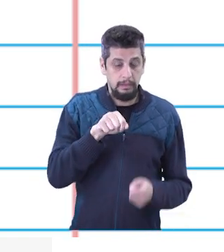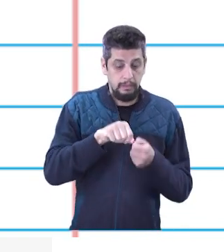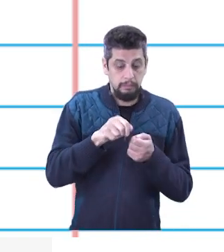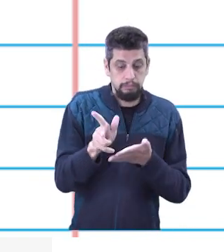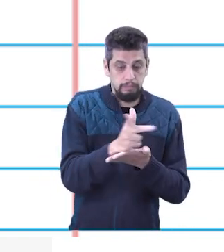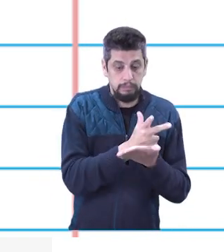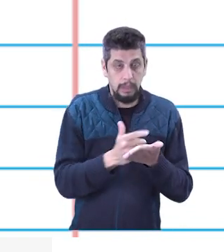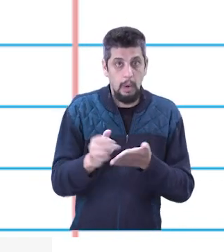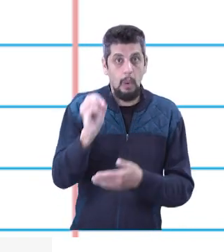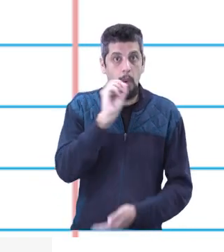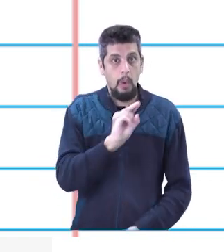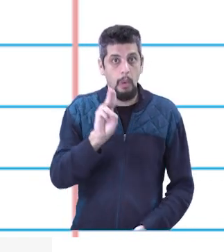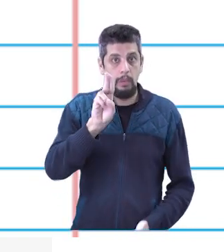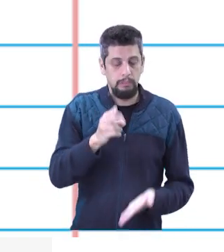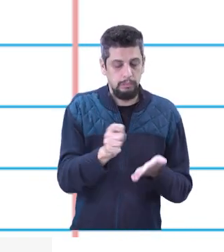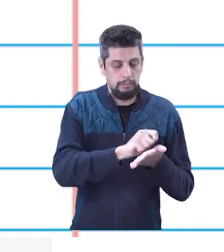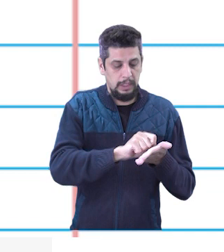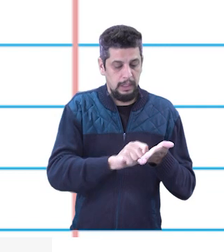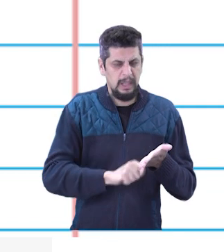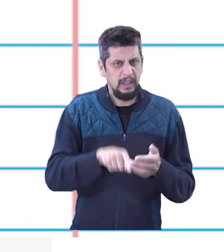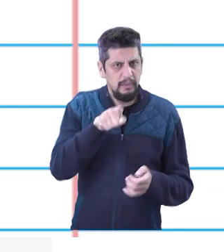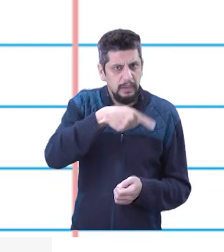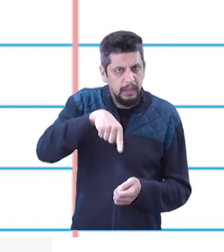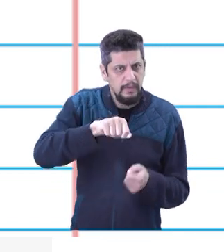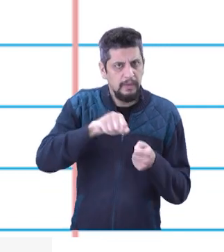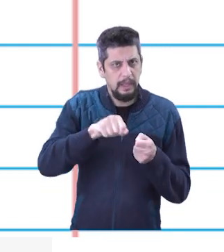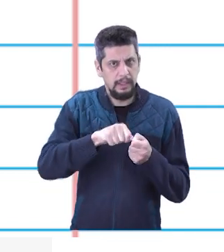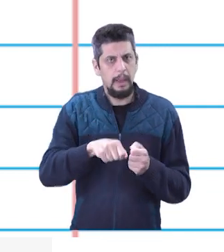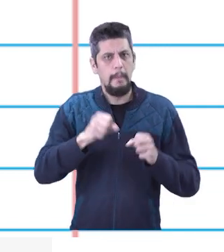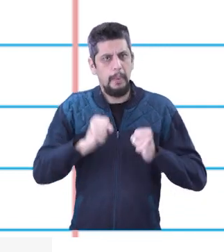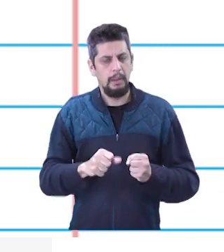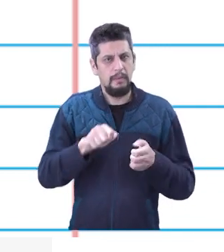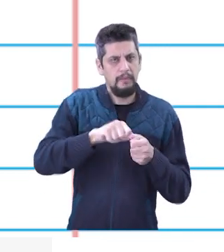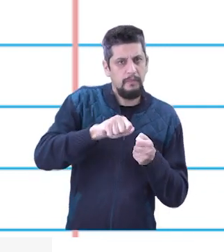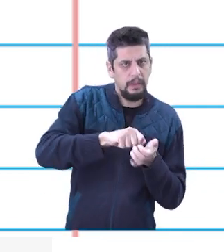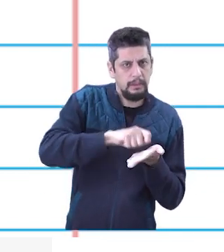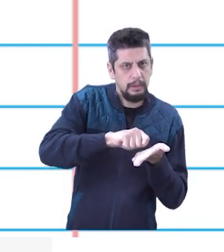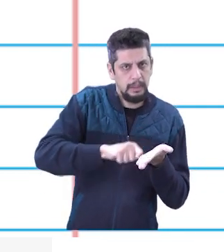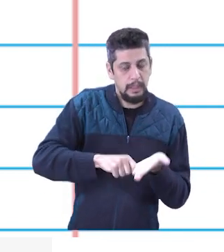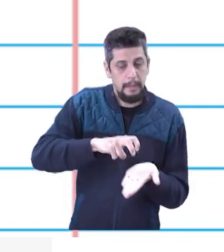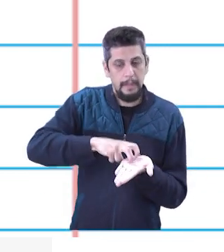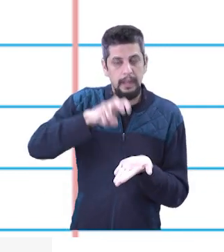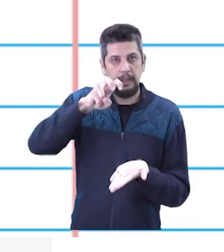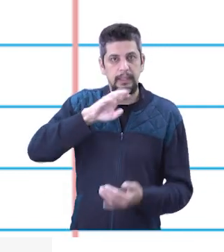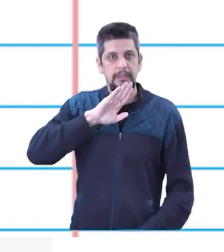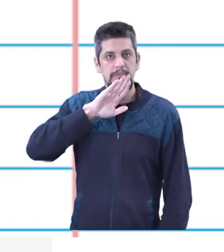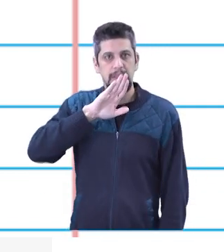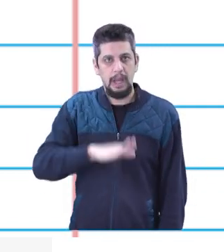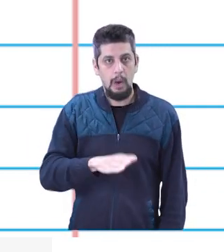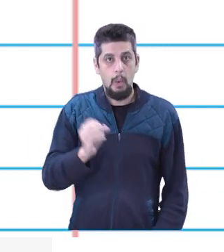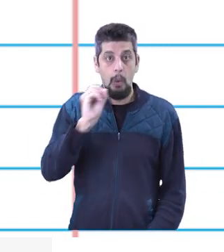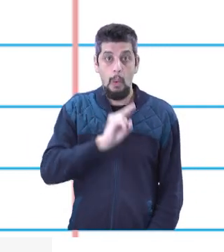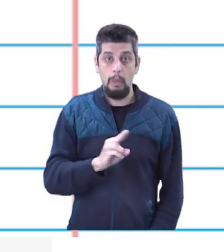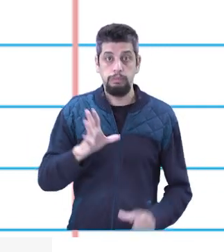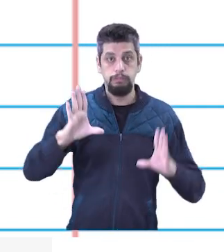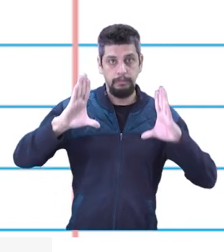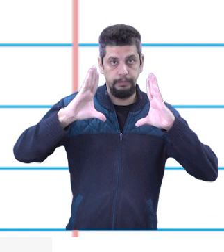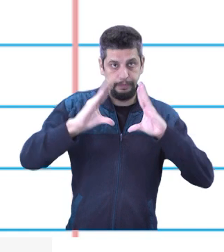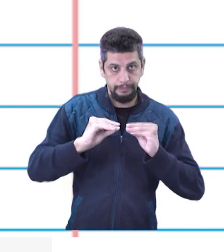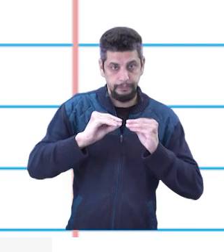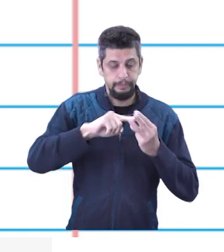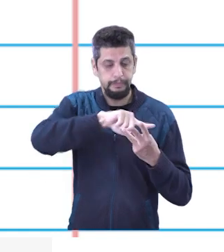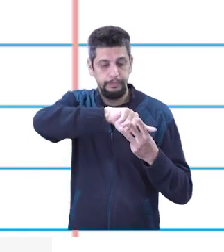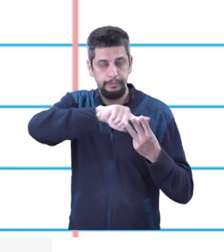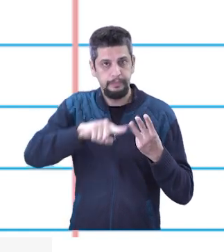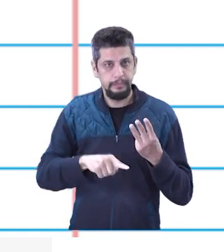ou escrever alguma coisa que vocês fazem, né? Que a gente pode fazer pela manhã, à tarde ou